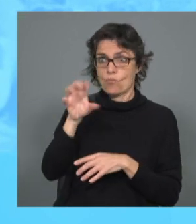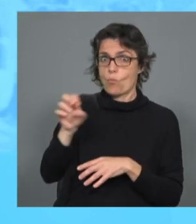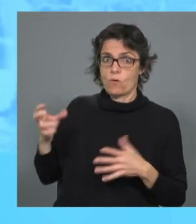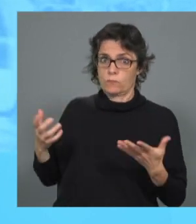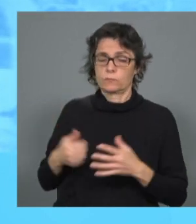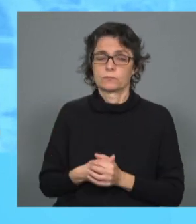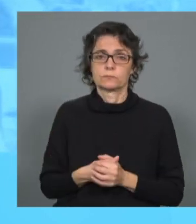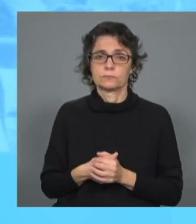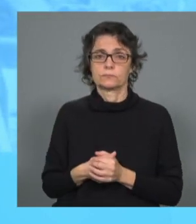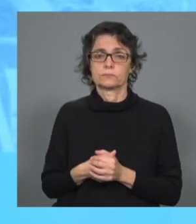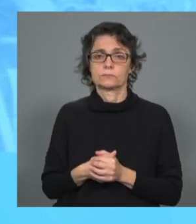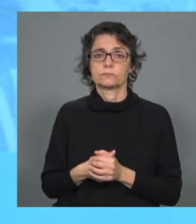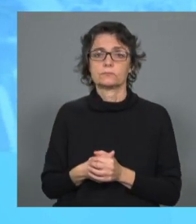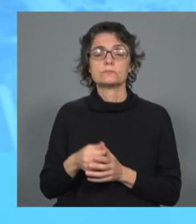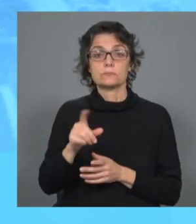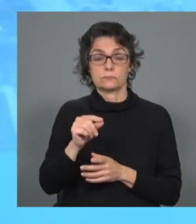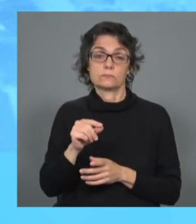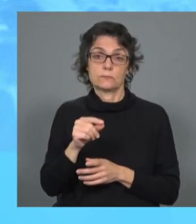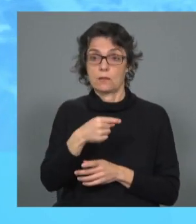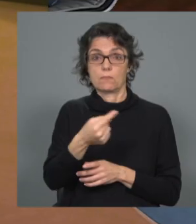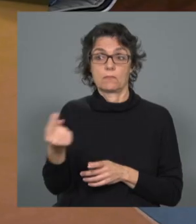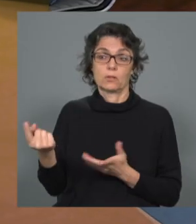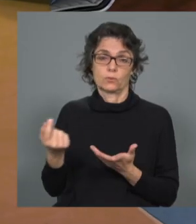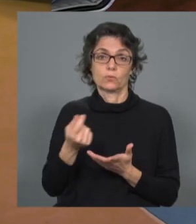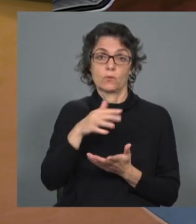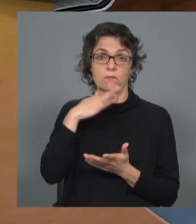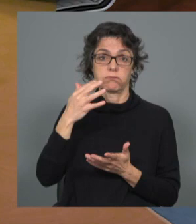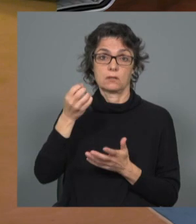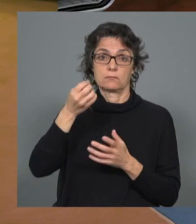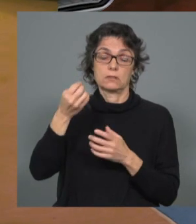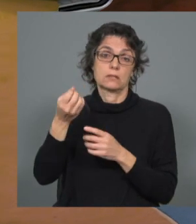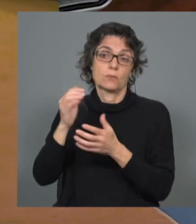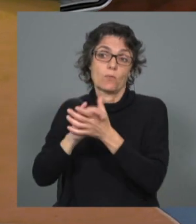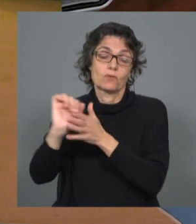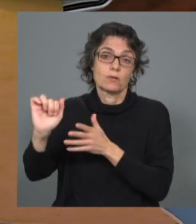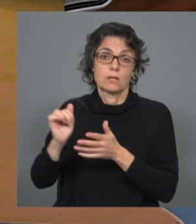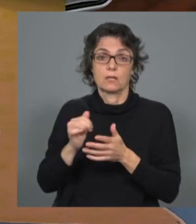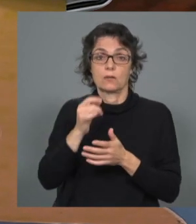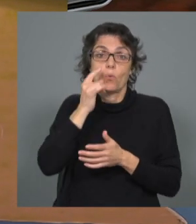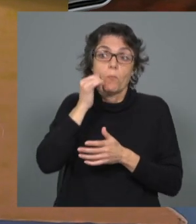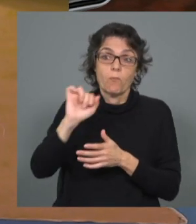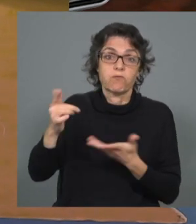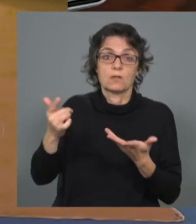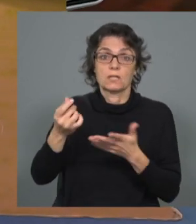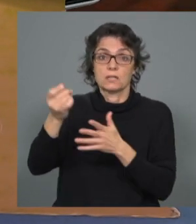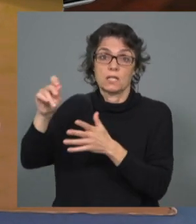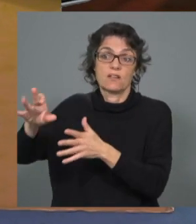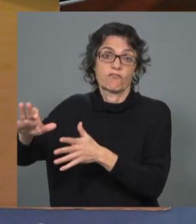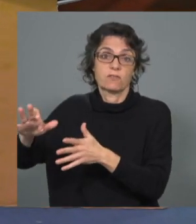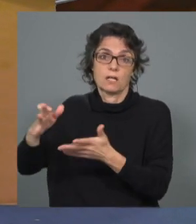tinham deixado familiares na Ucrânia, nomeadamente os maridos ou pais, para o combate, não é?